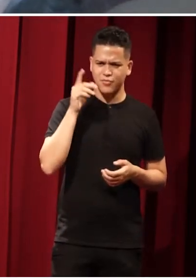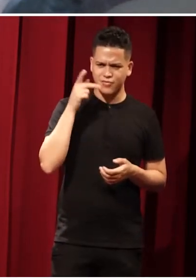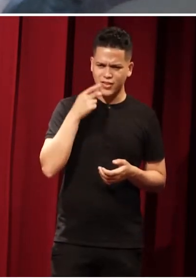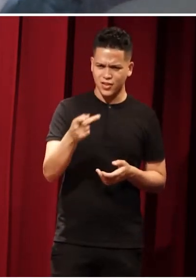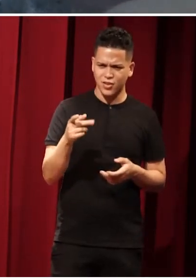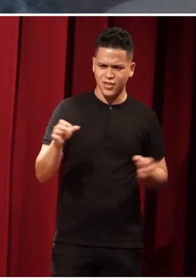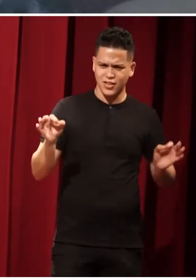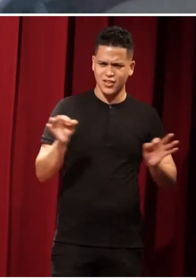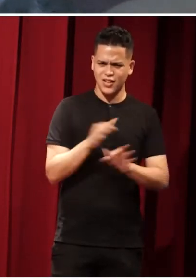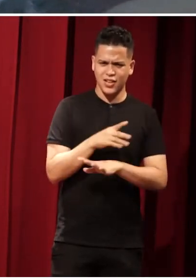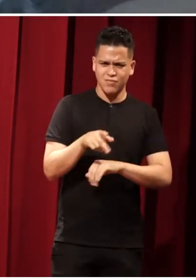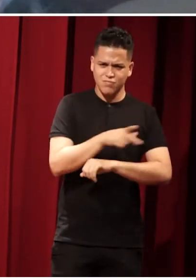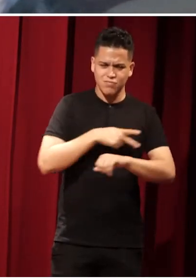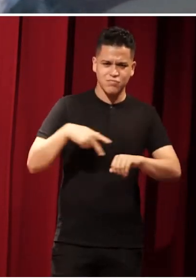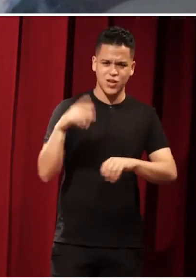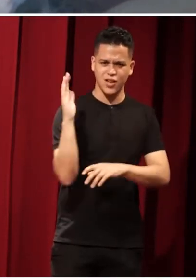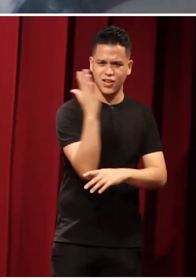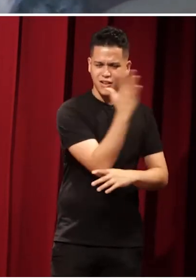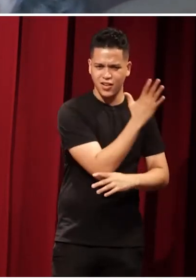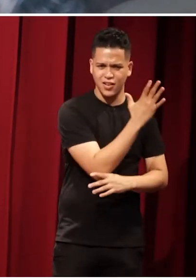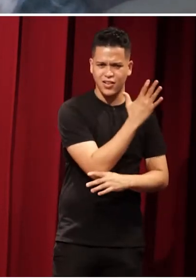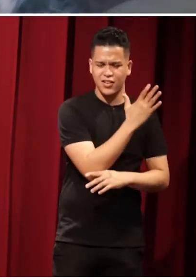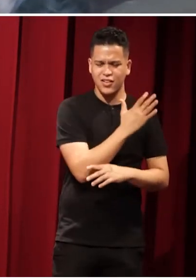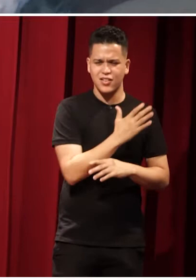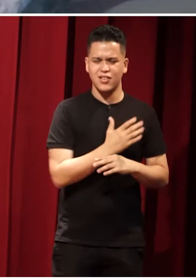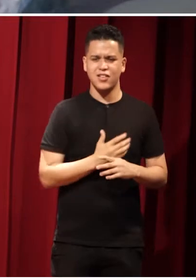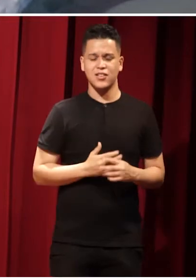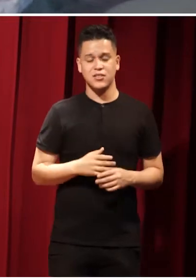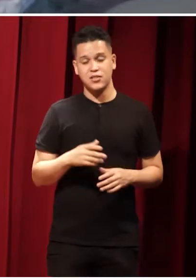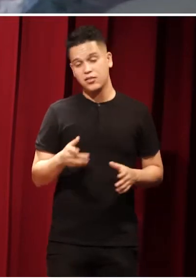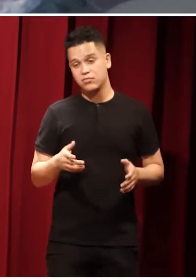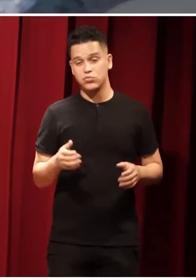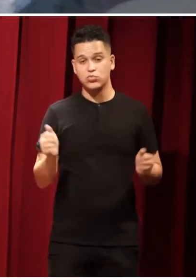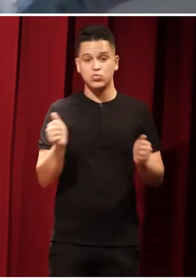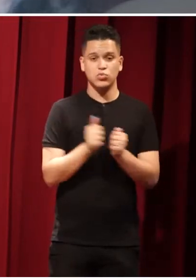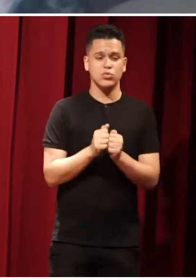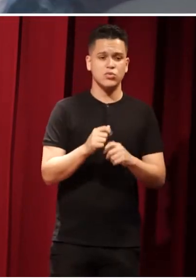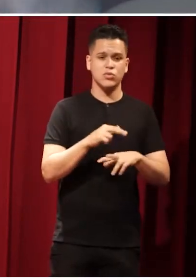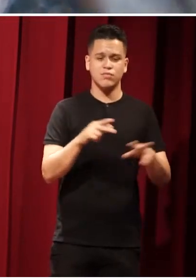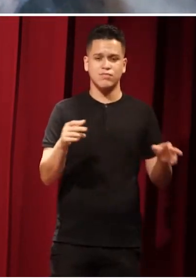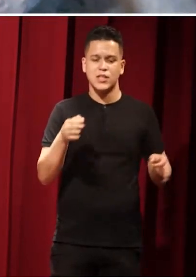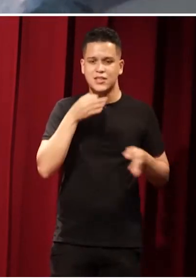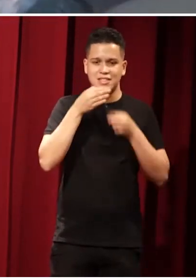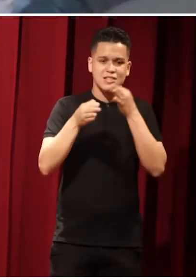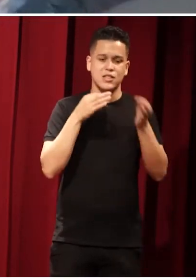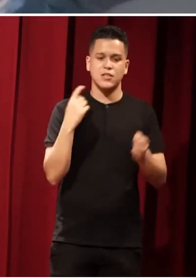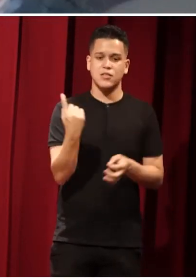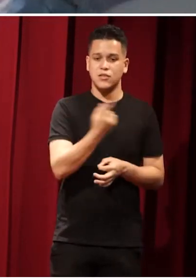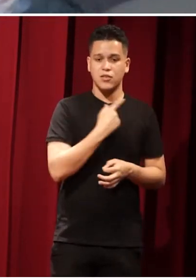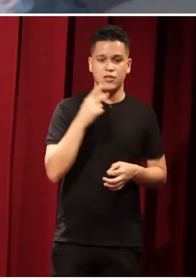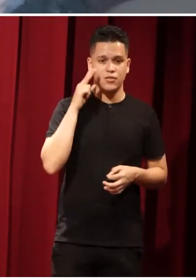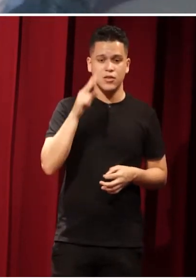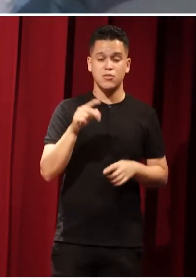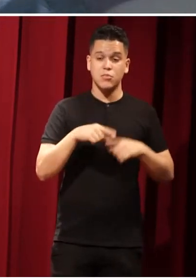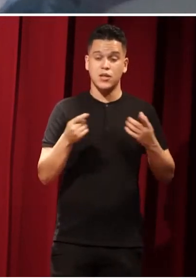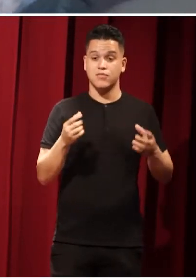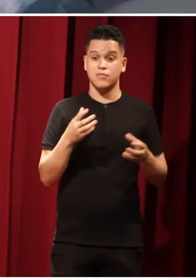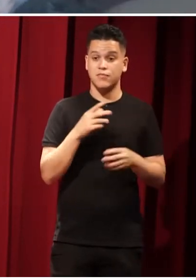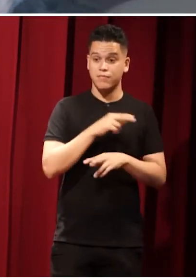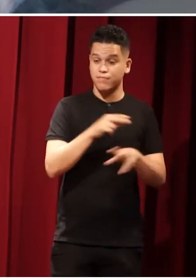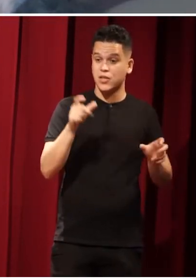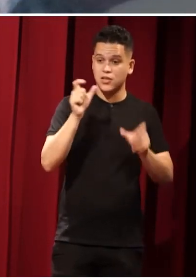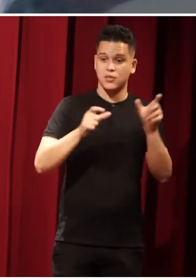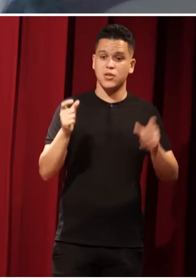acabar com essas reservas. Então, no meio das críticas todas que a gente ouve falando, as pessoas, muita gente não